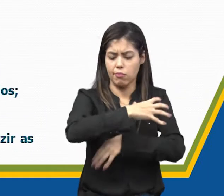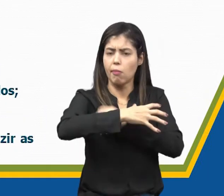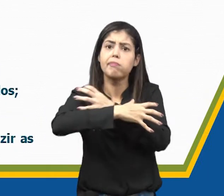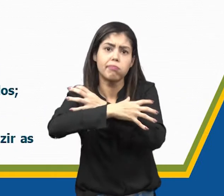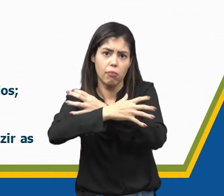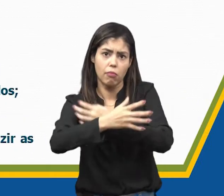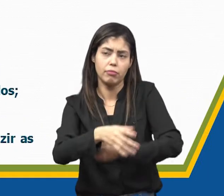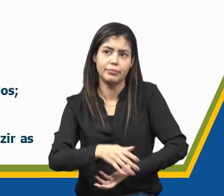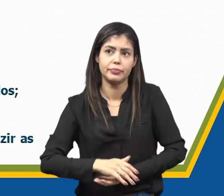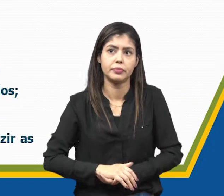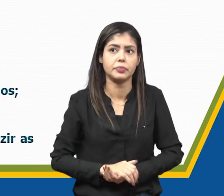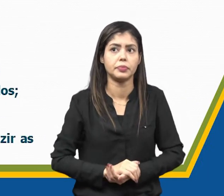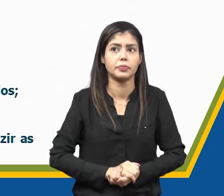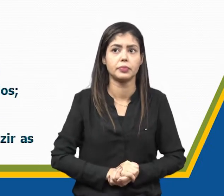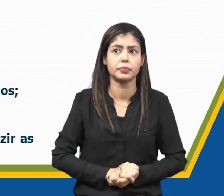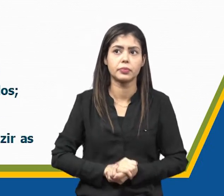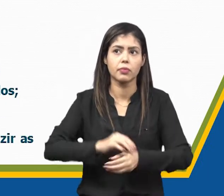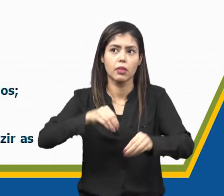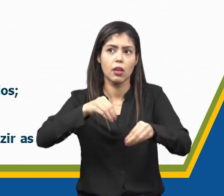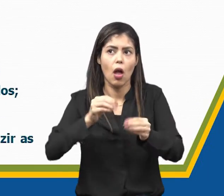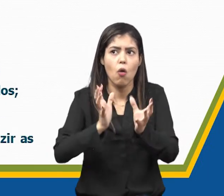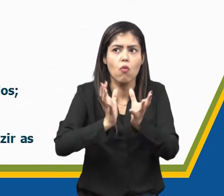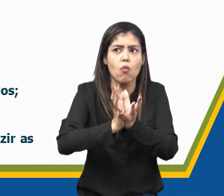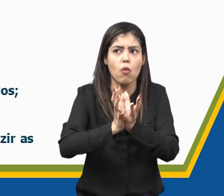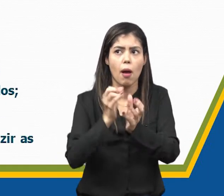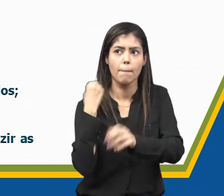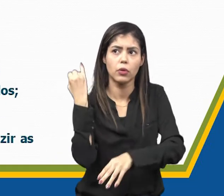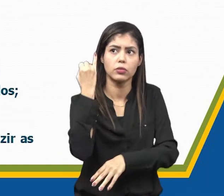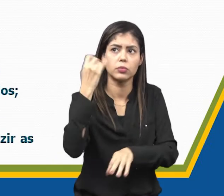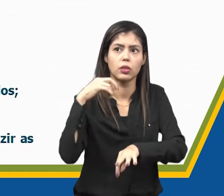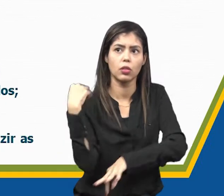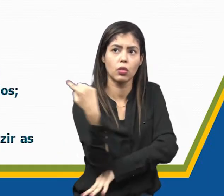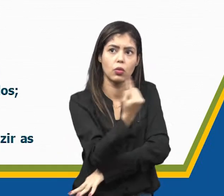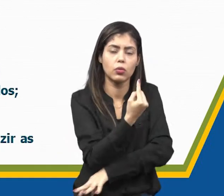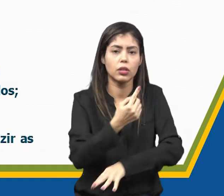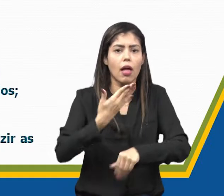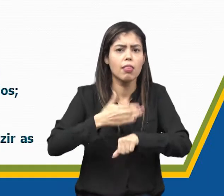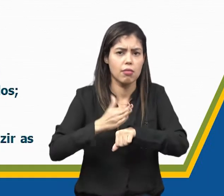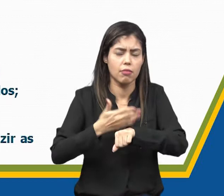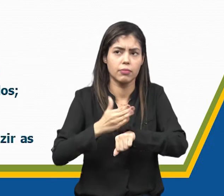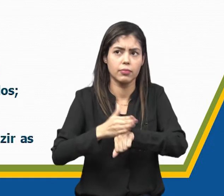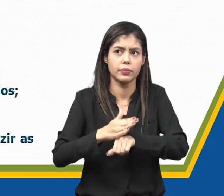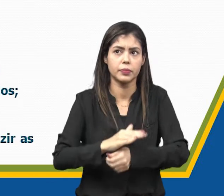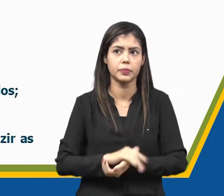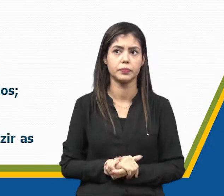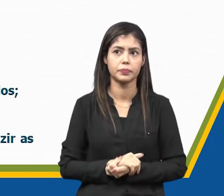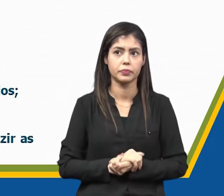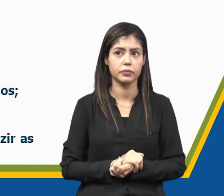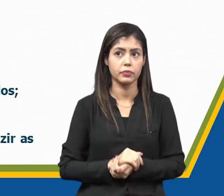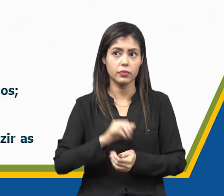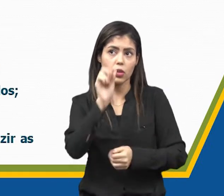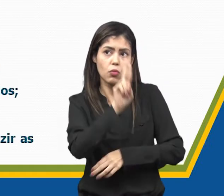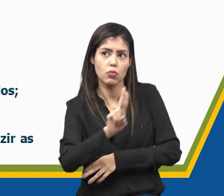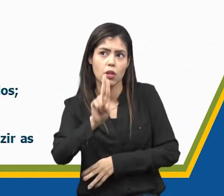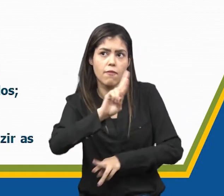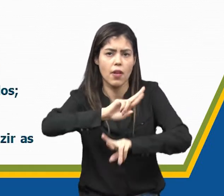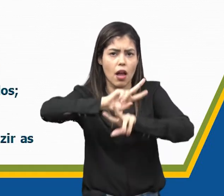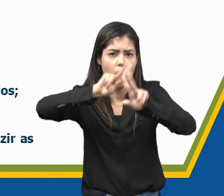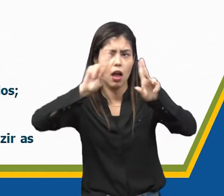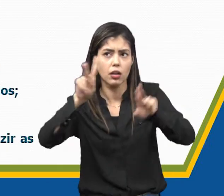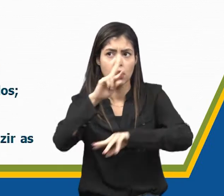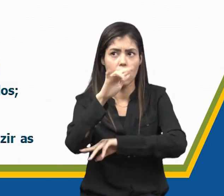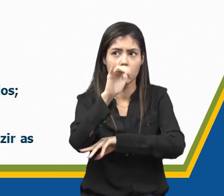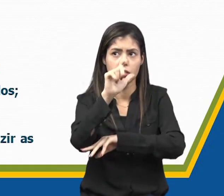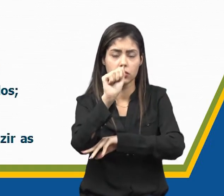muscular. É um componente importante para todo programa de treinamento. Ela é utilizada por